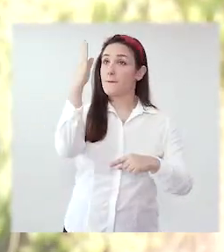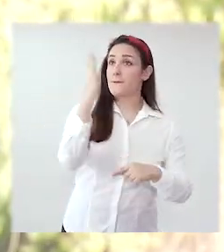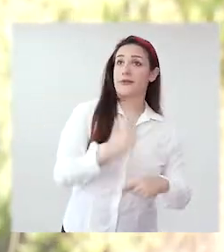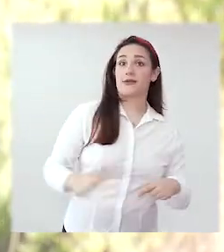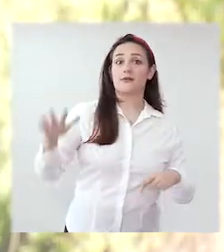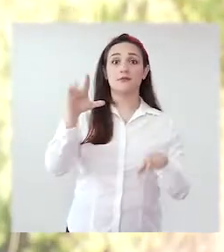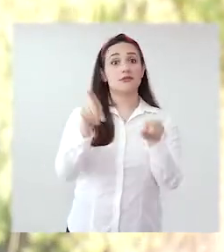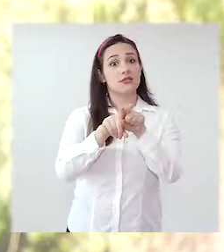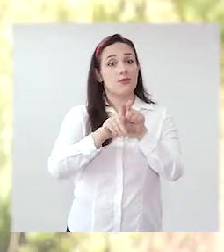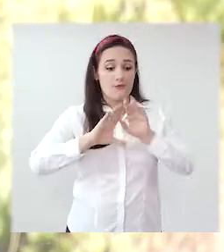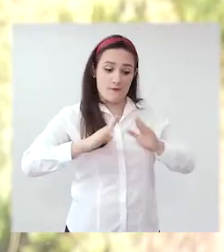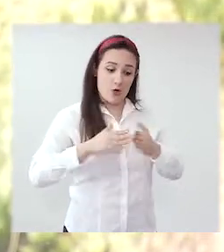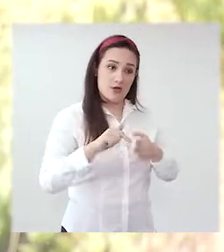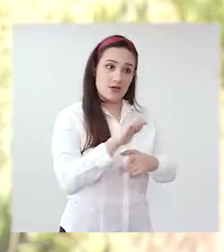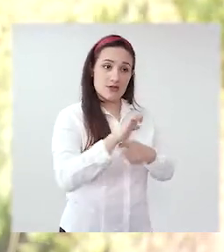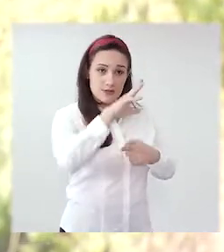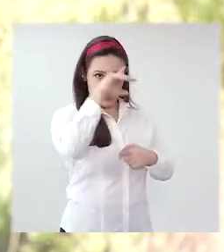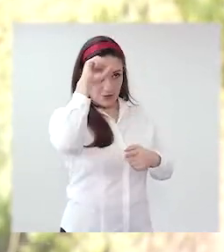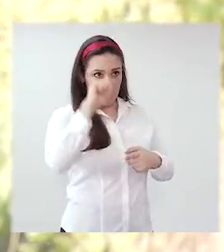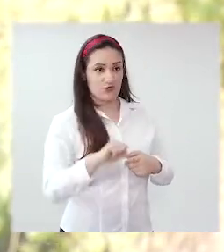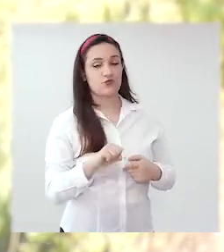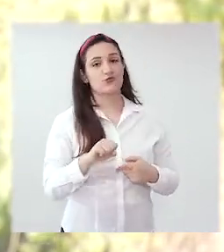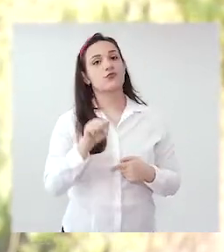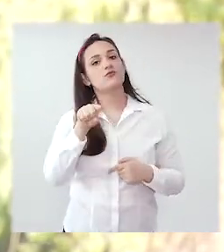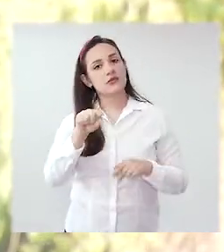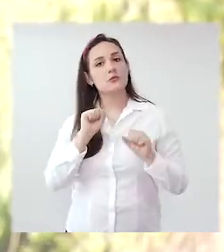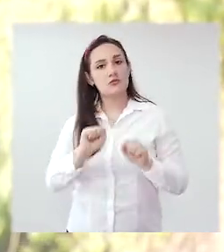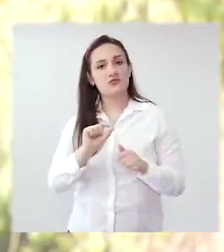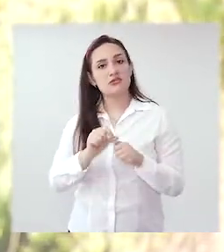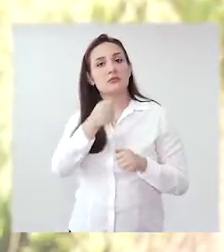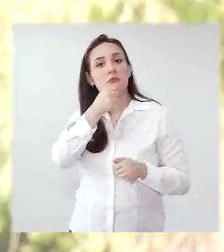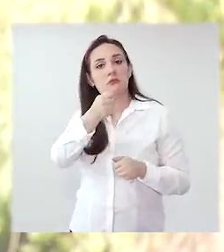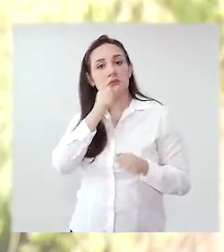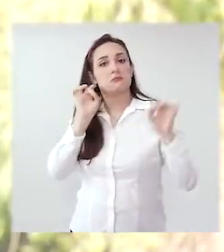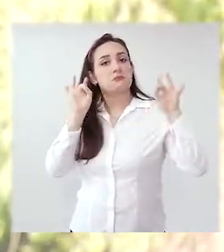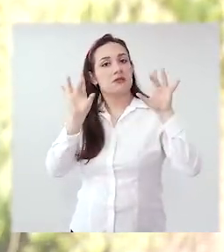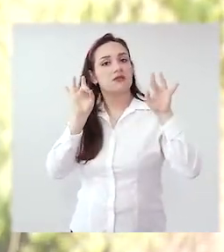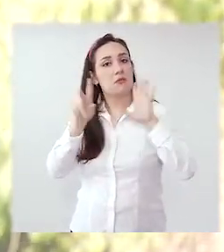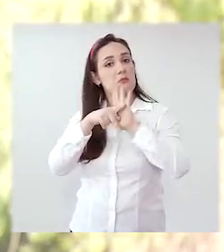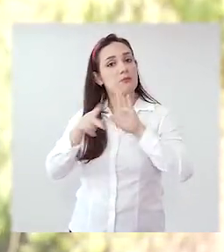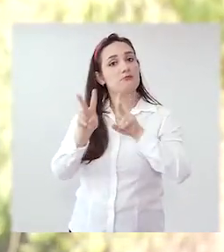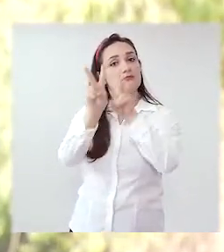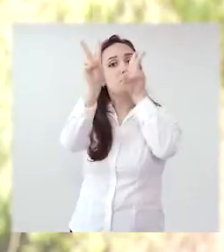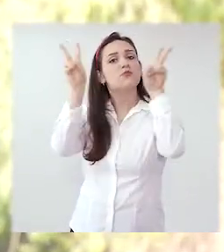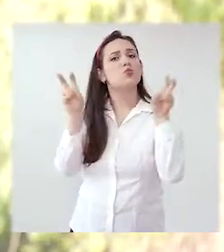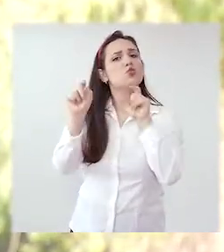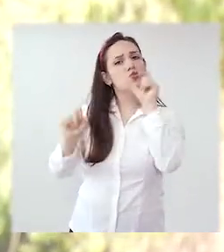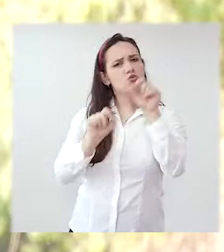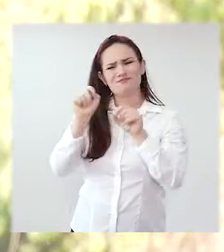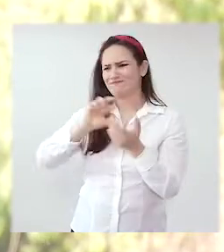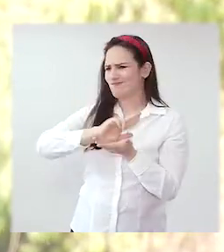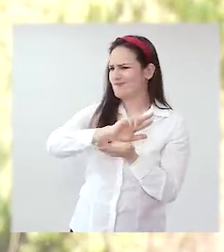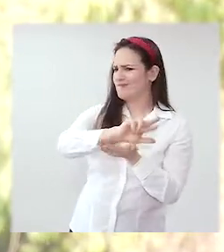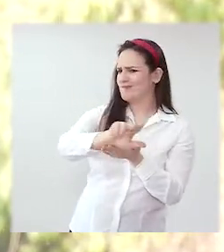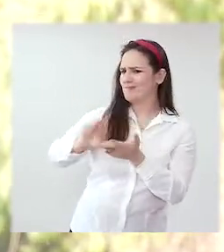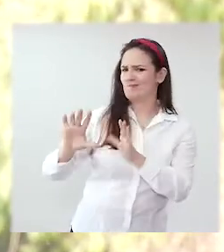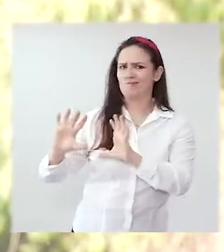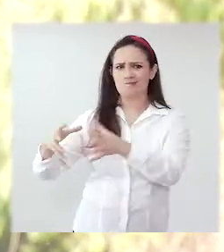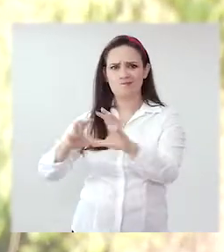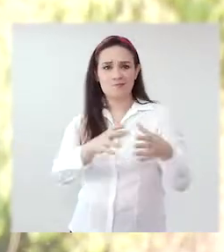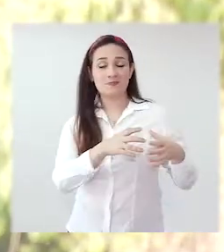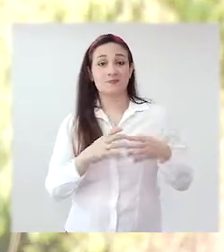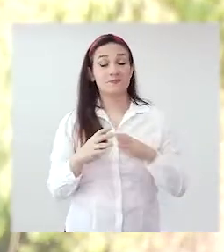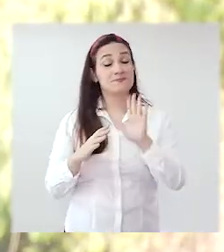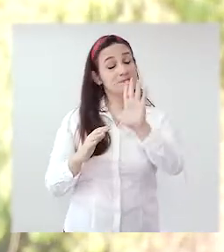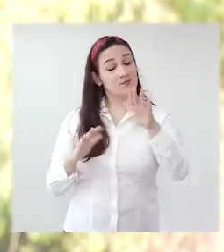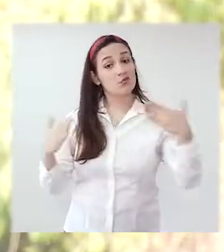Brasil e em Mato Grosso do Sul. Vamos trazer reportagens especiais sobre temas que abrangem os mais diversos setores.